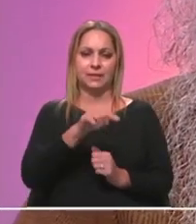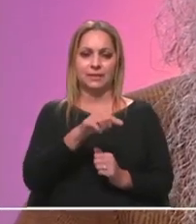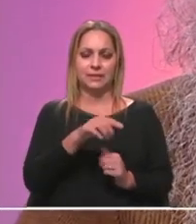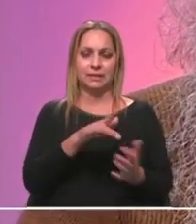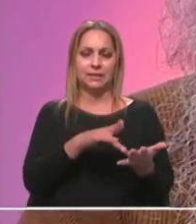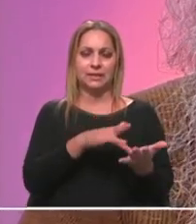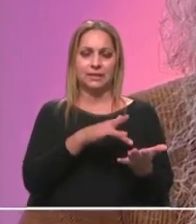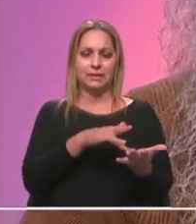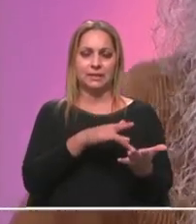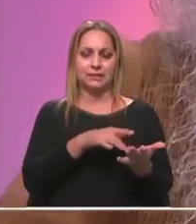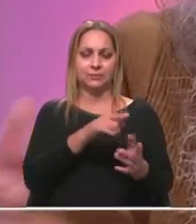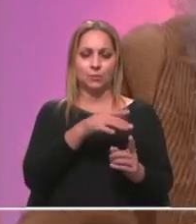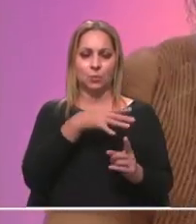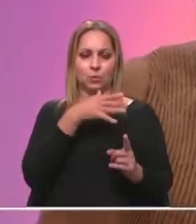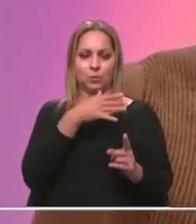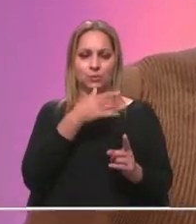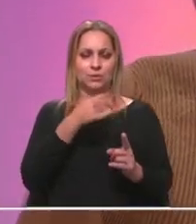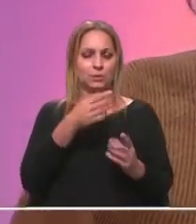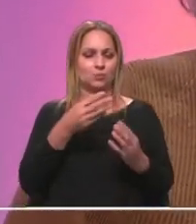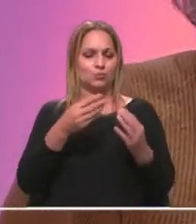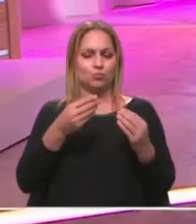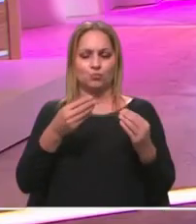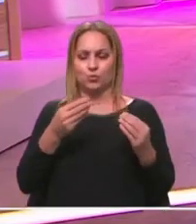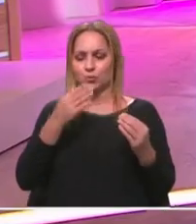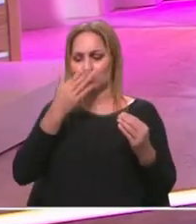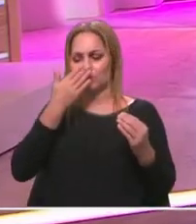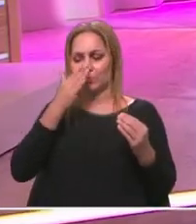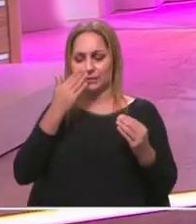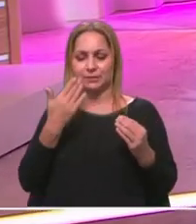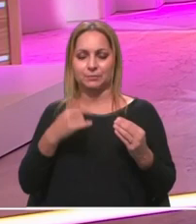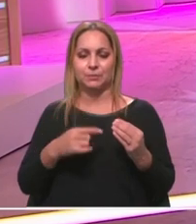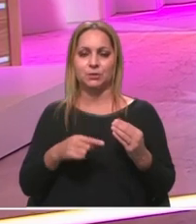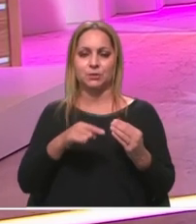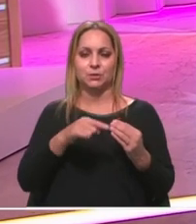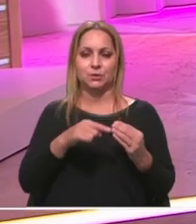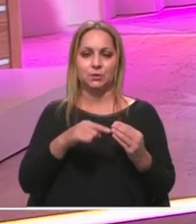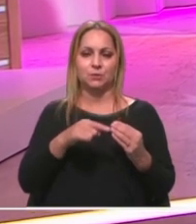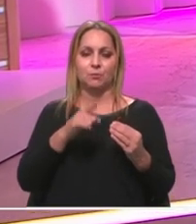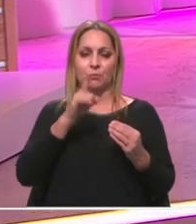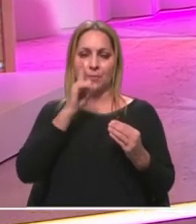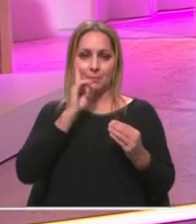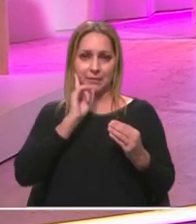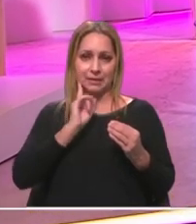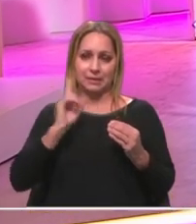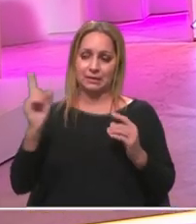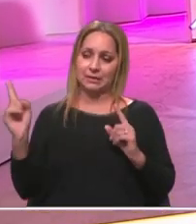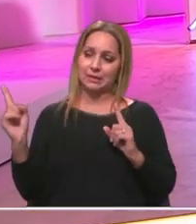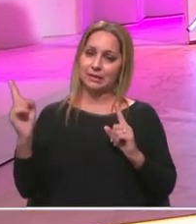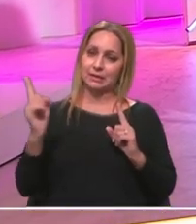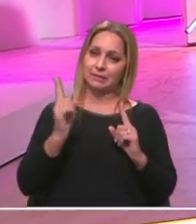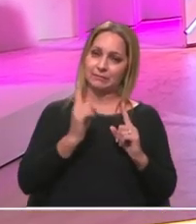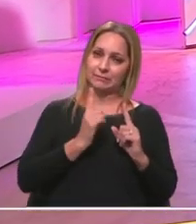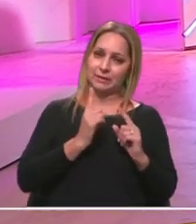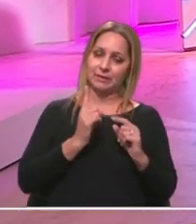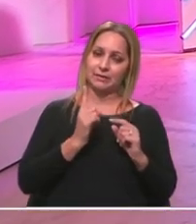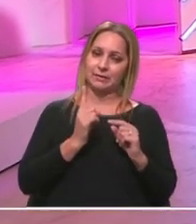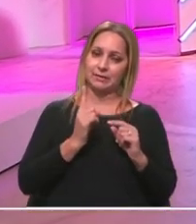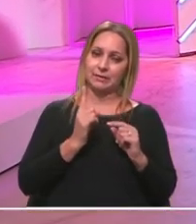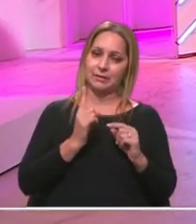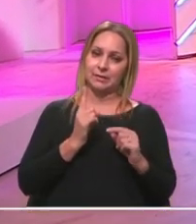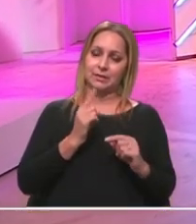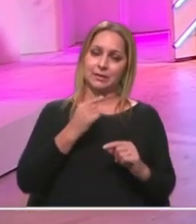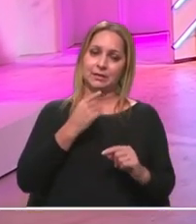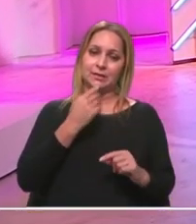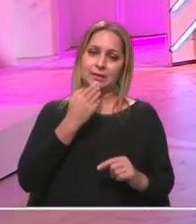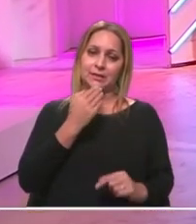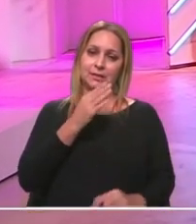conto de uma menina mas tenho tenho outros casos similares eh que se chega ao pé de mim e e diz e Eh pai